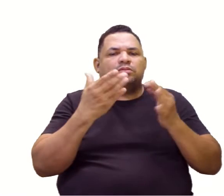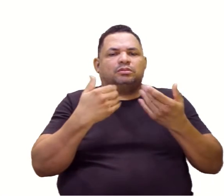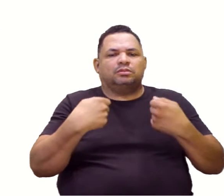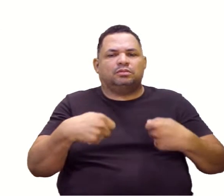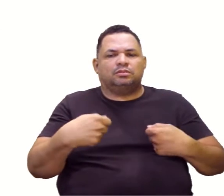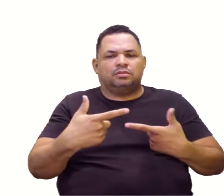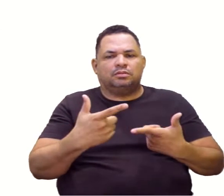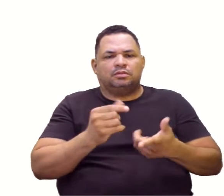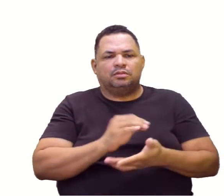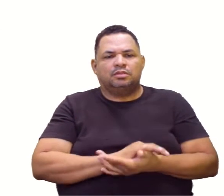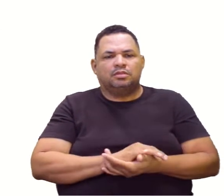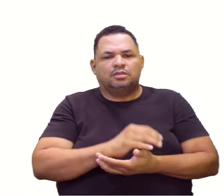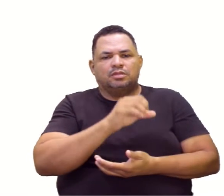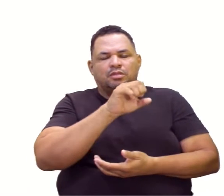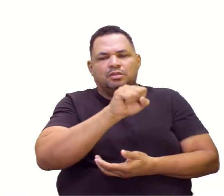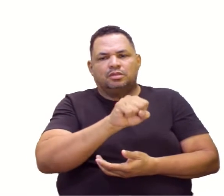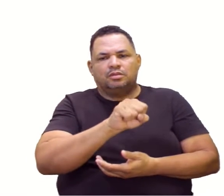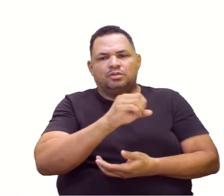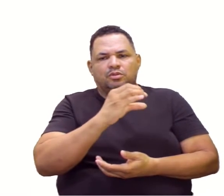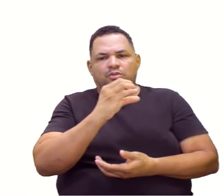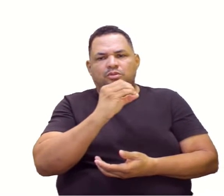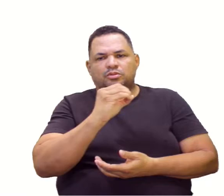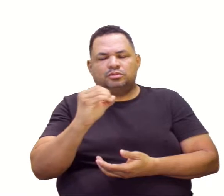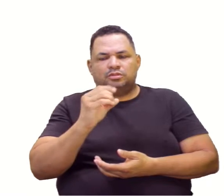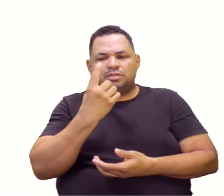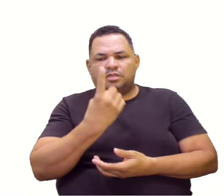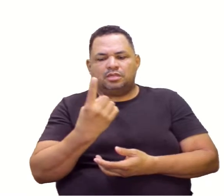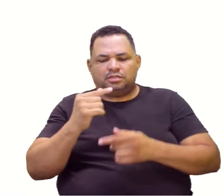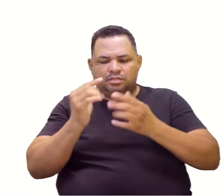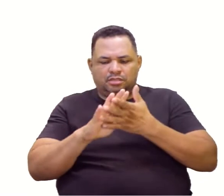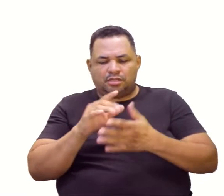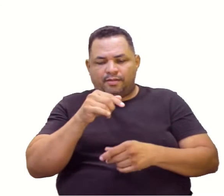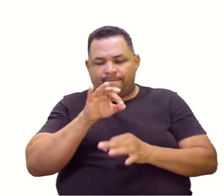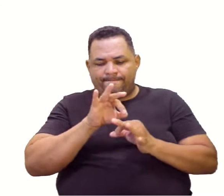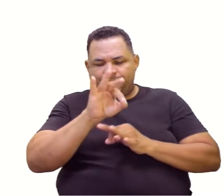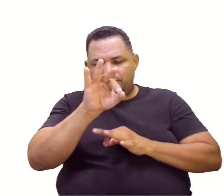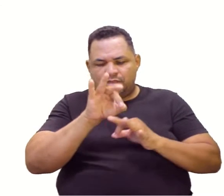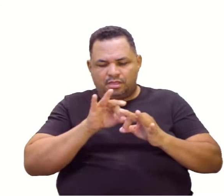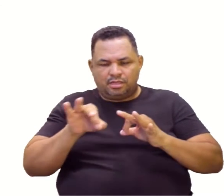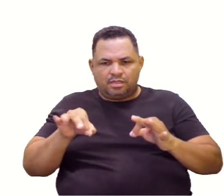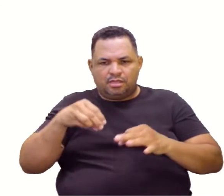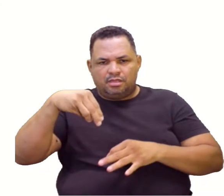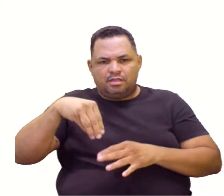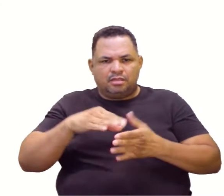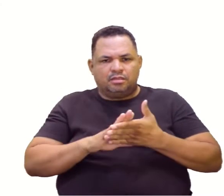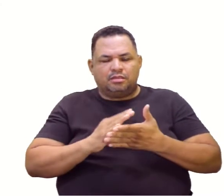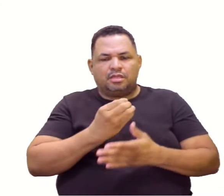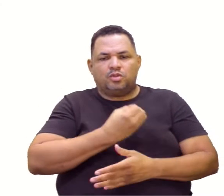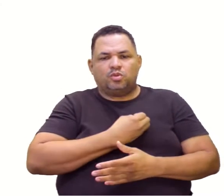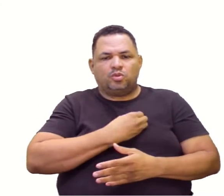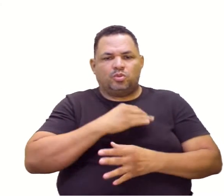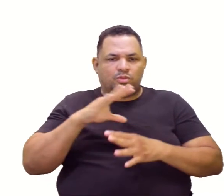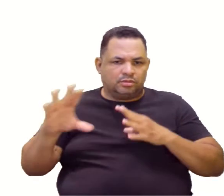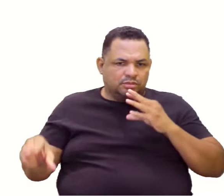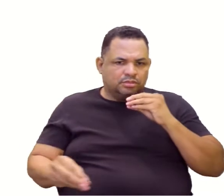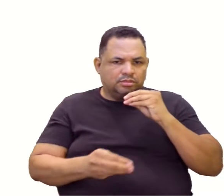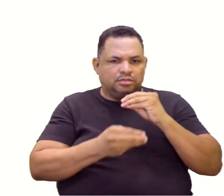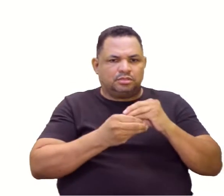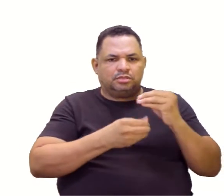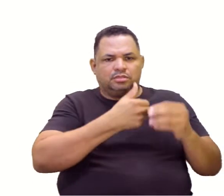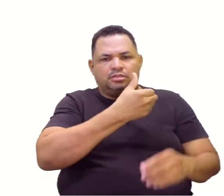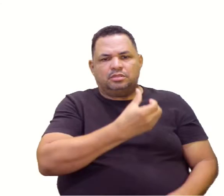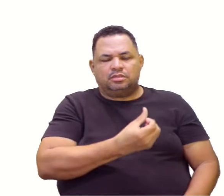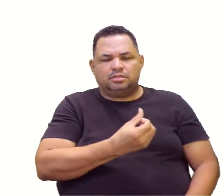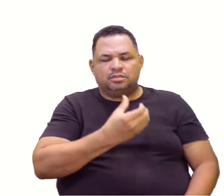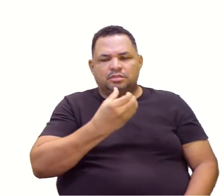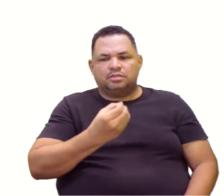800 BTUs, que eles chamam, para cada metro quadrado. Gelar, né? A esse número deve ser acrescentado 600 BTUs